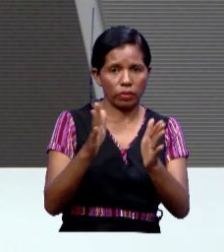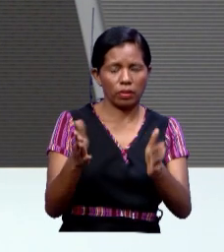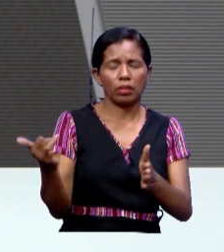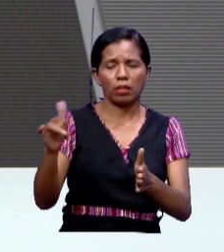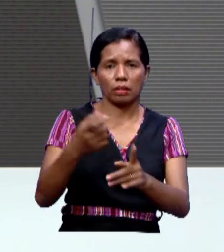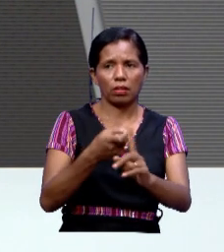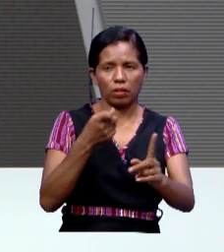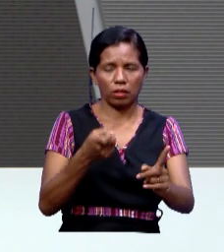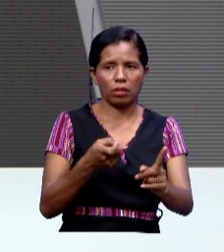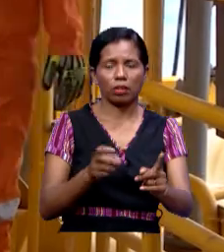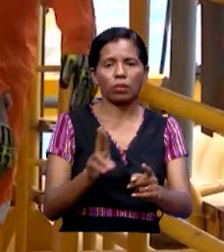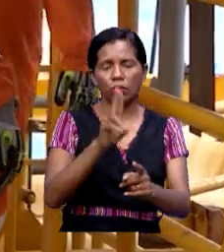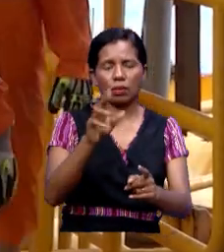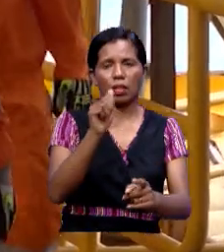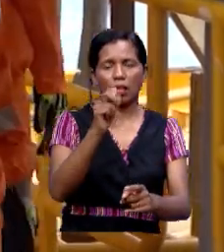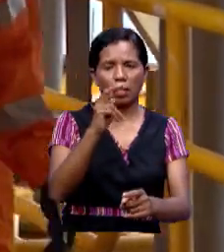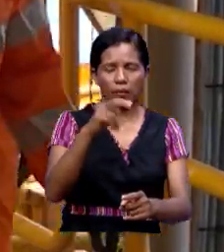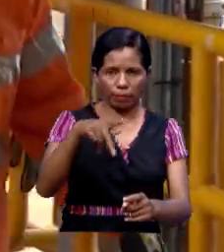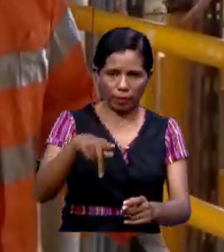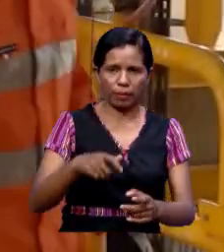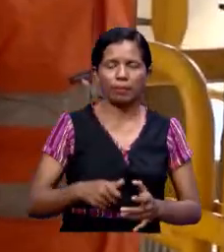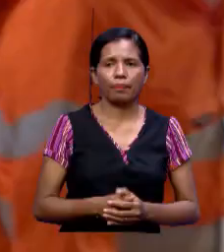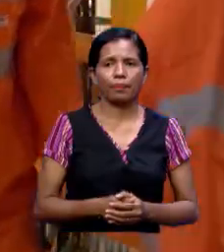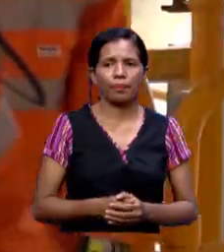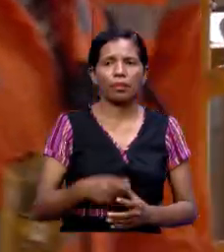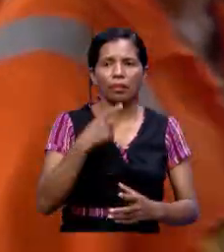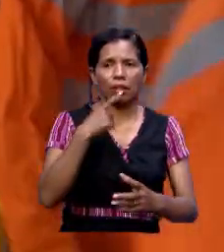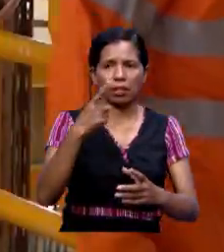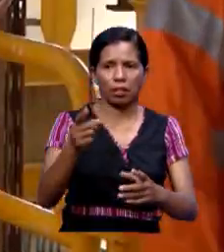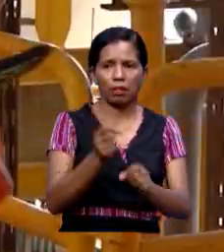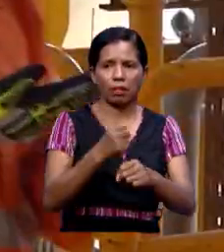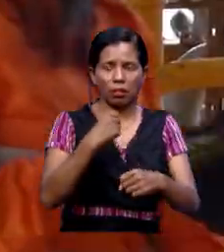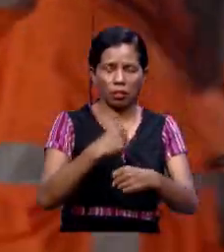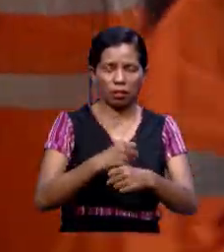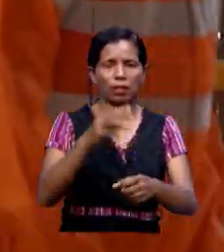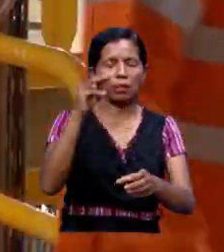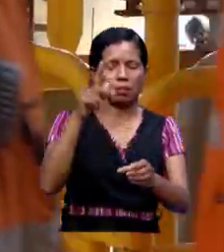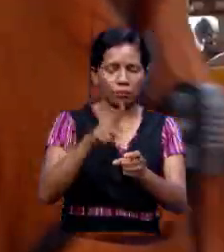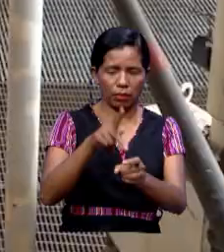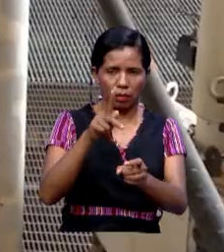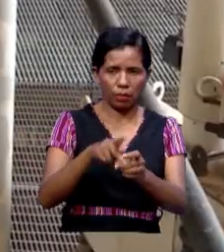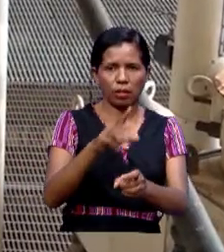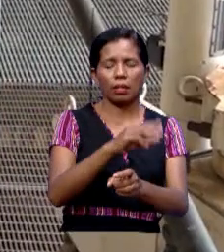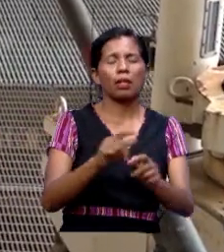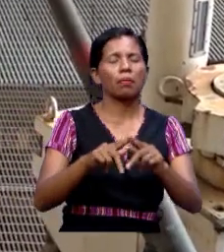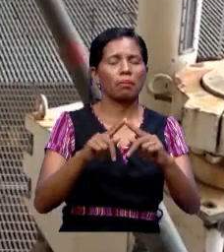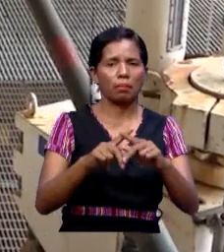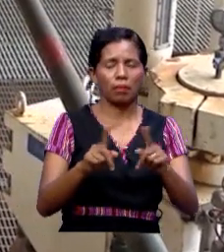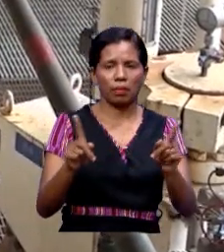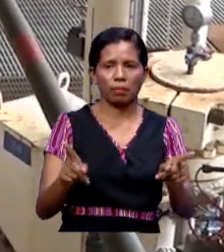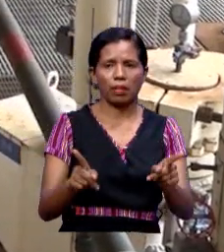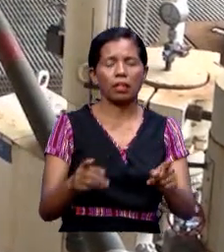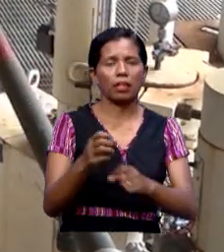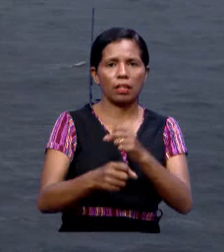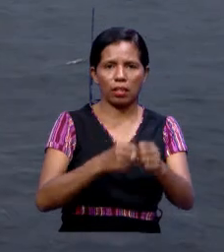e dané gere husi ANPM Kampu dahuluk nebe durante ne halo eksplorasau mina ma kampu kitan mai be desmantela ona iha